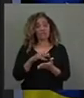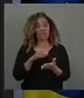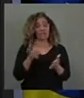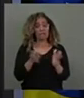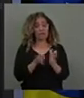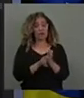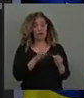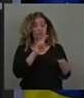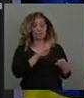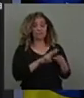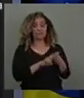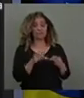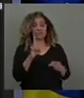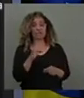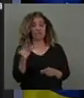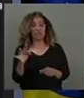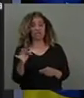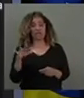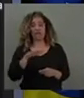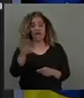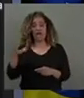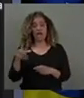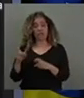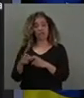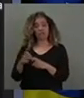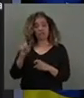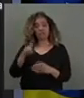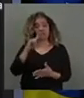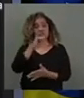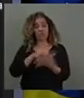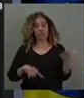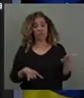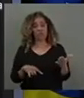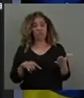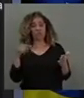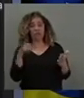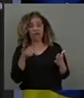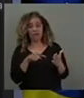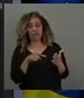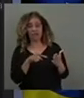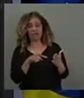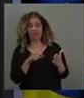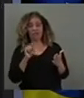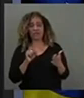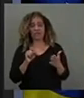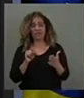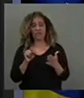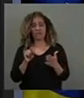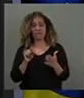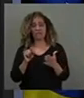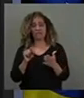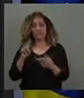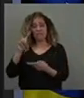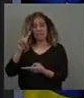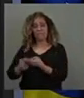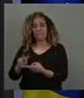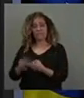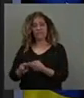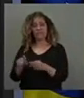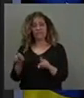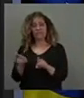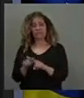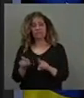Penitenciária do Distrito Federal. São laudos médicos. Isso aqui é documento. Aqui, primeira instância, prende o Maluf. Prende o